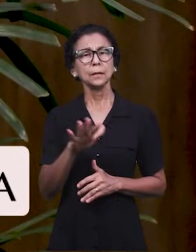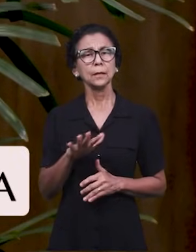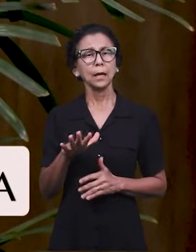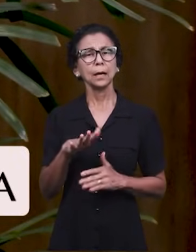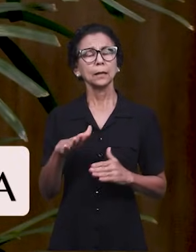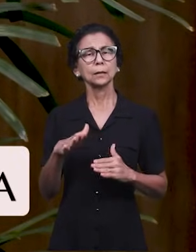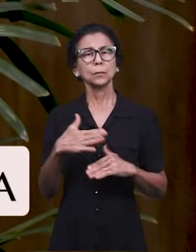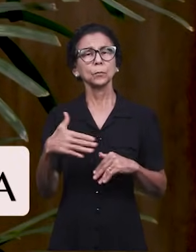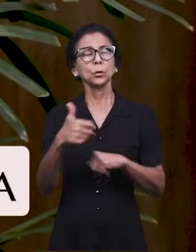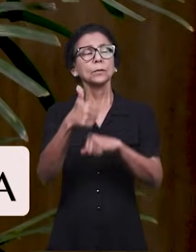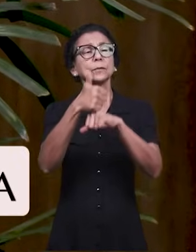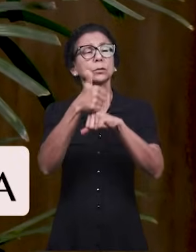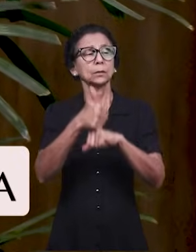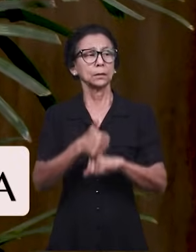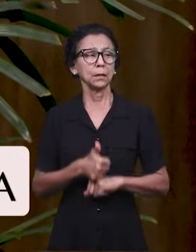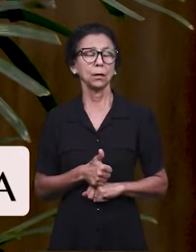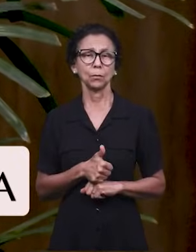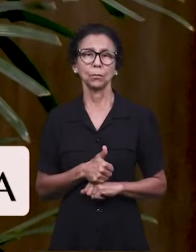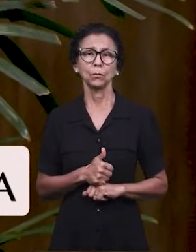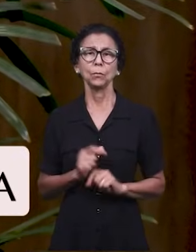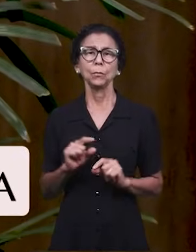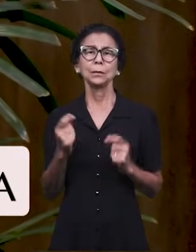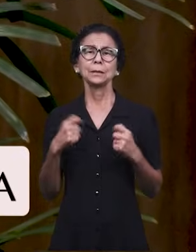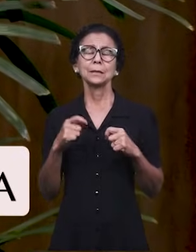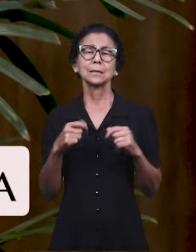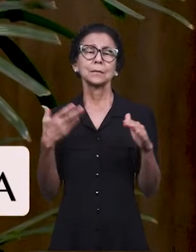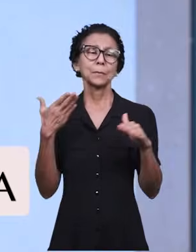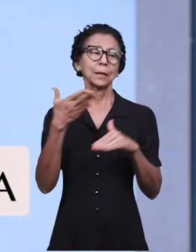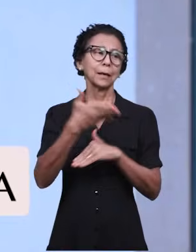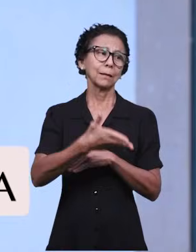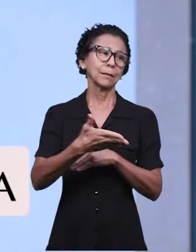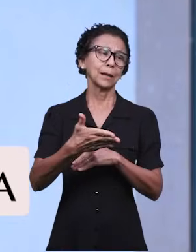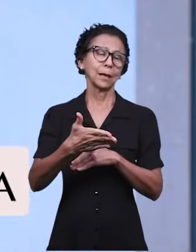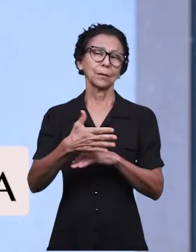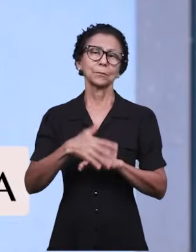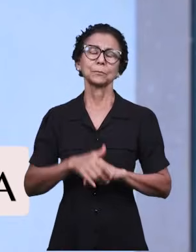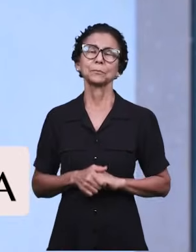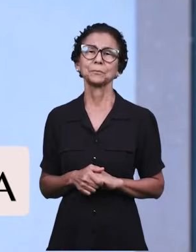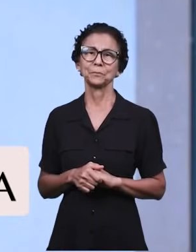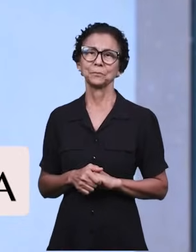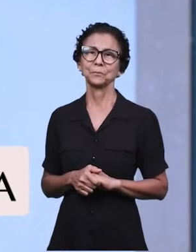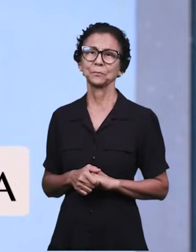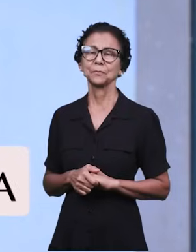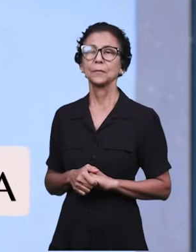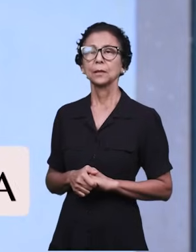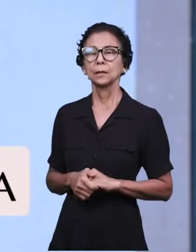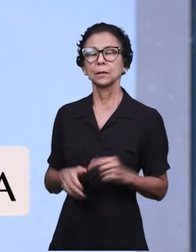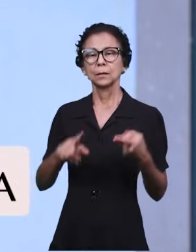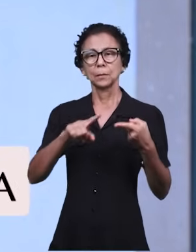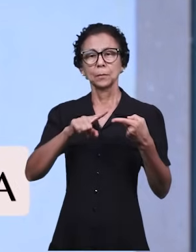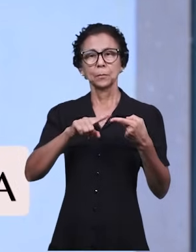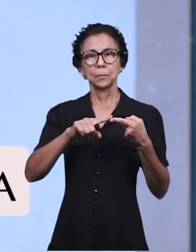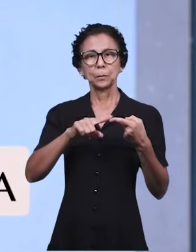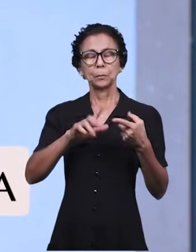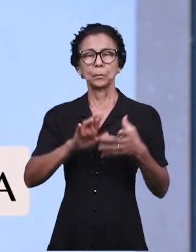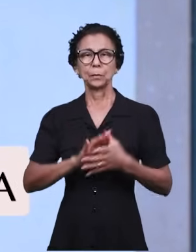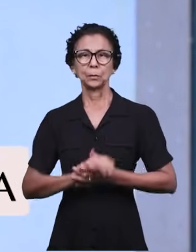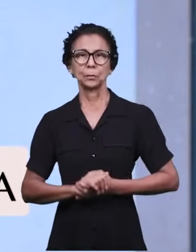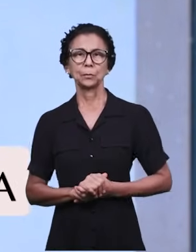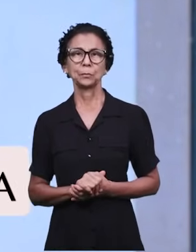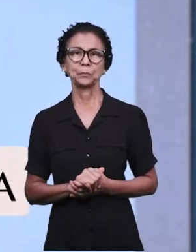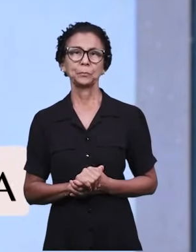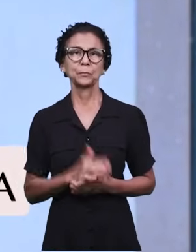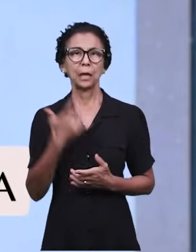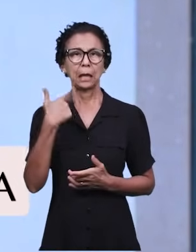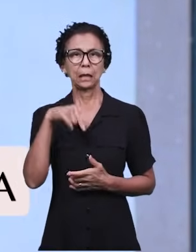profissionais necessários para ingressar nessa carreira? Em primeiro lugar, é necessário um domínio da